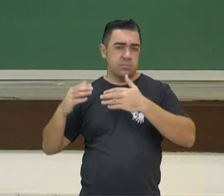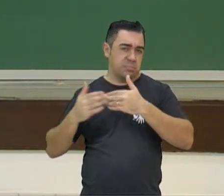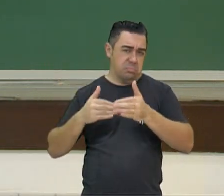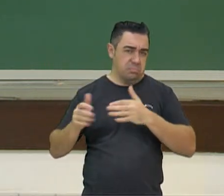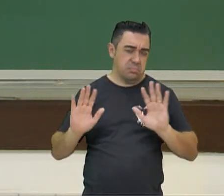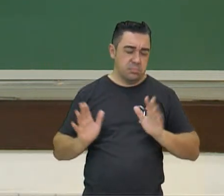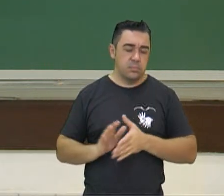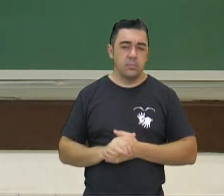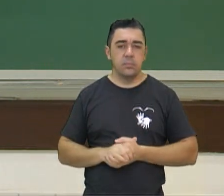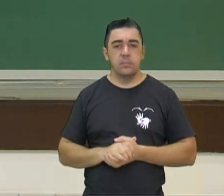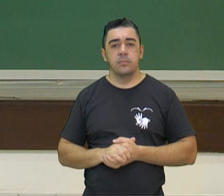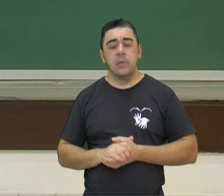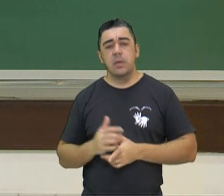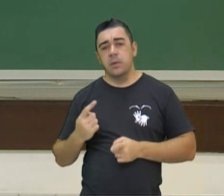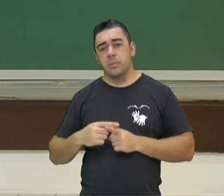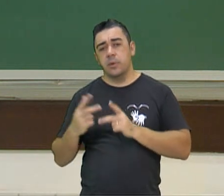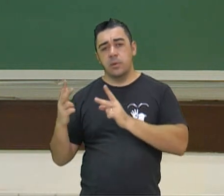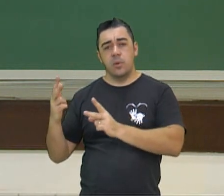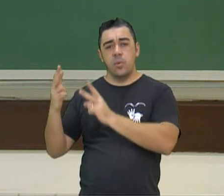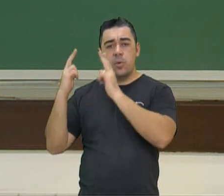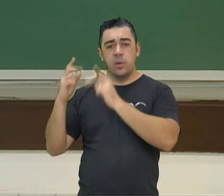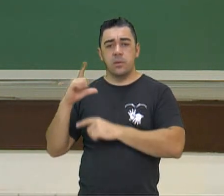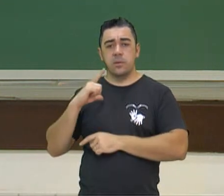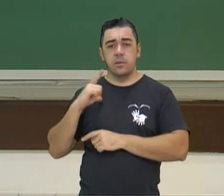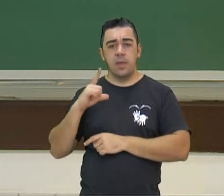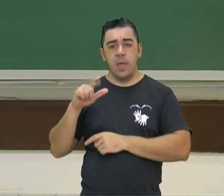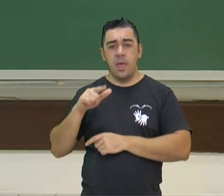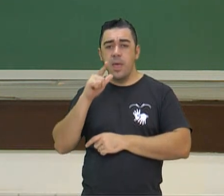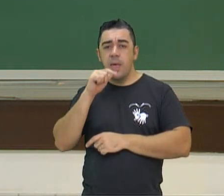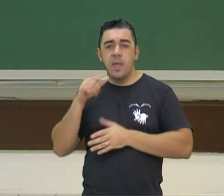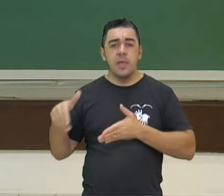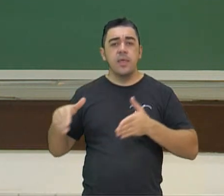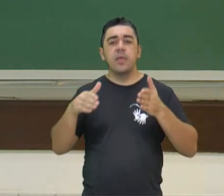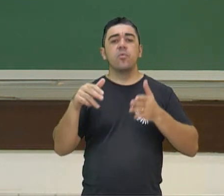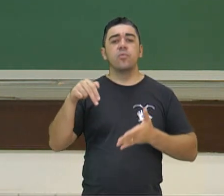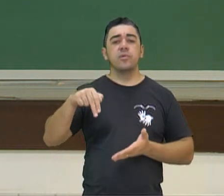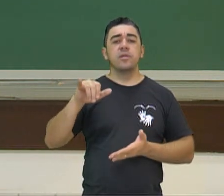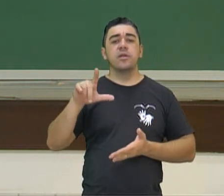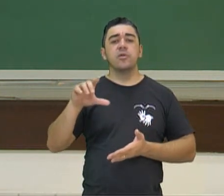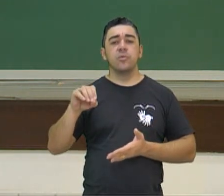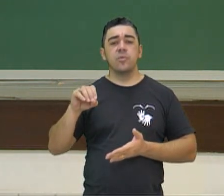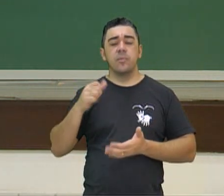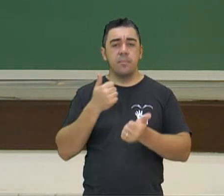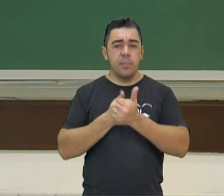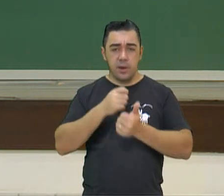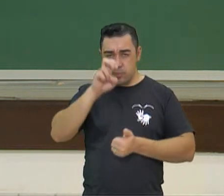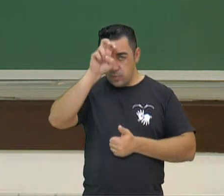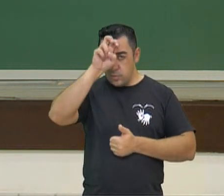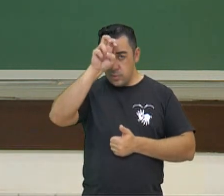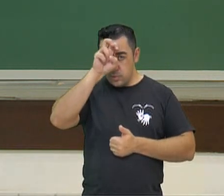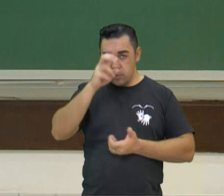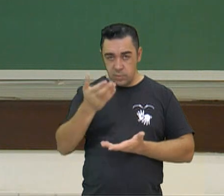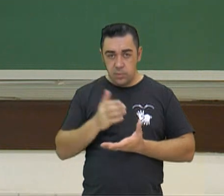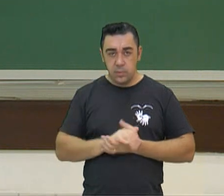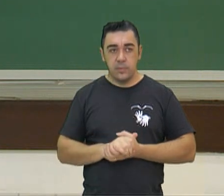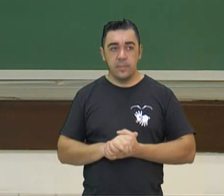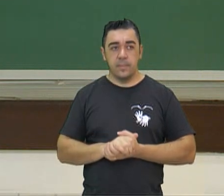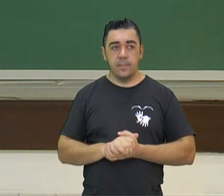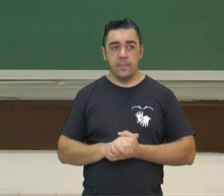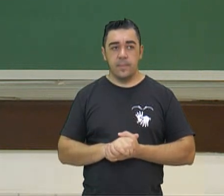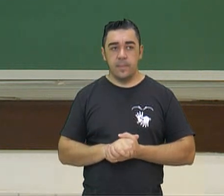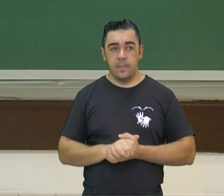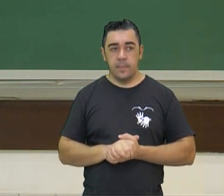tá? Porque essa interrupção acontece bem aqui onde está o rio Nilo, tá vendo? Mas, repito,